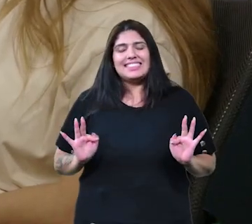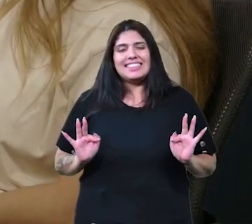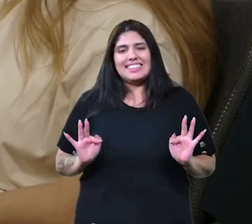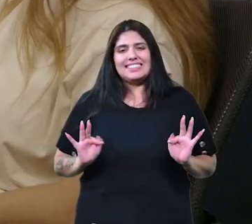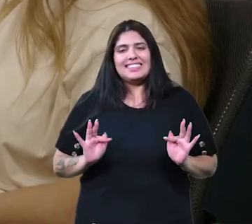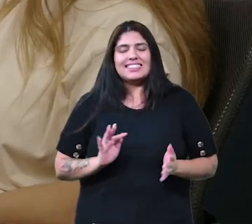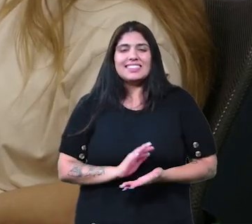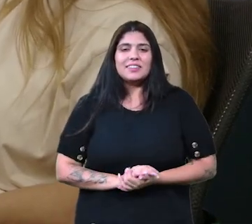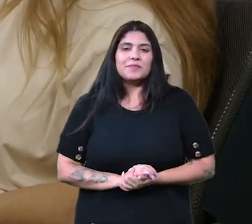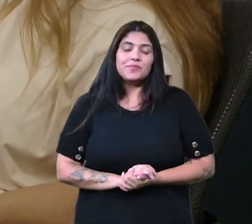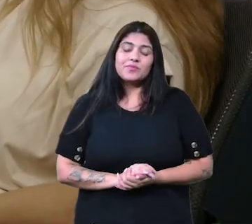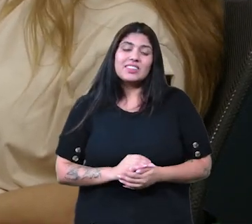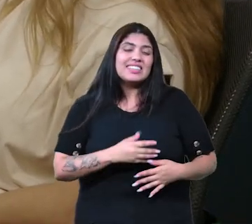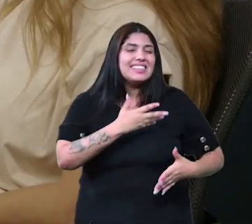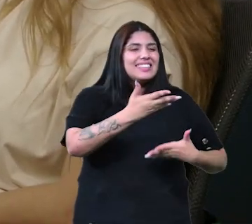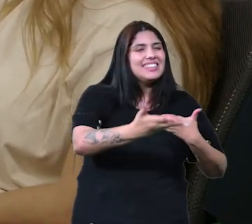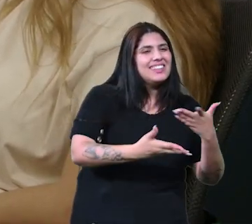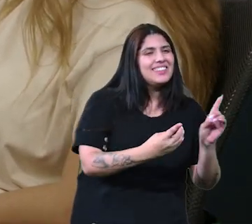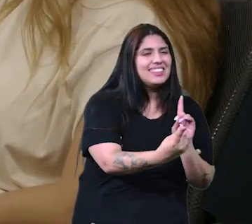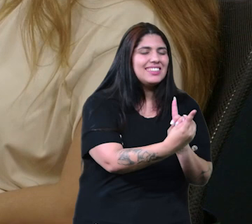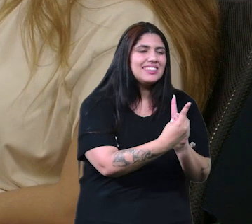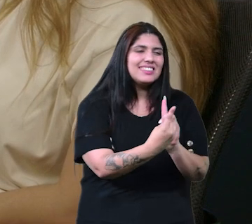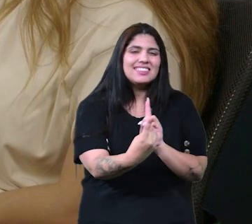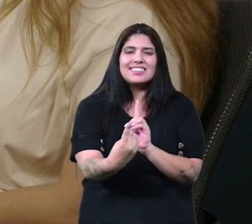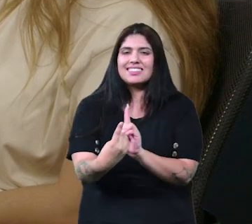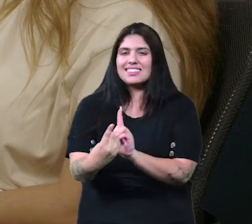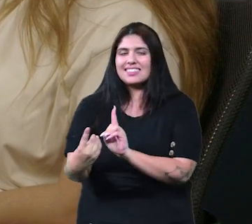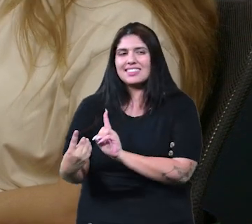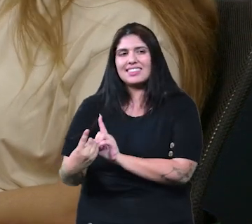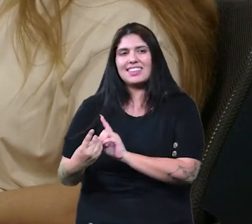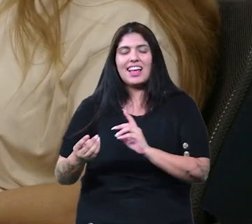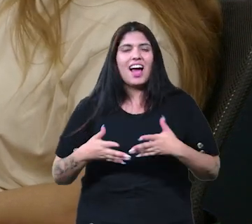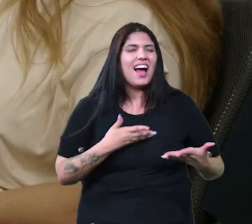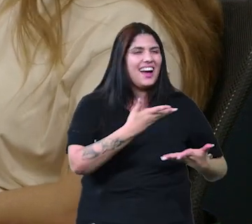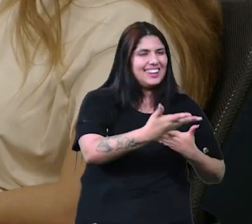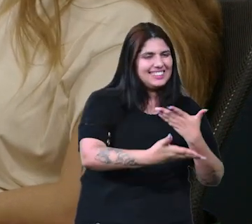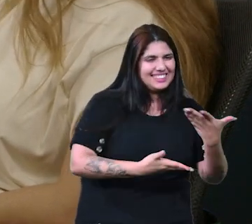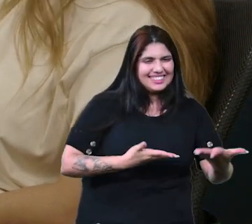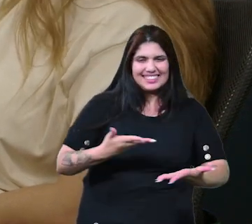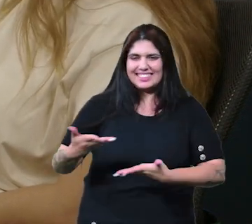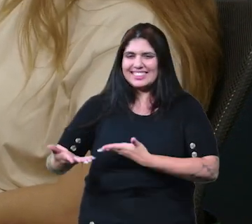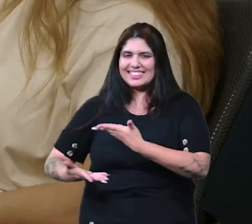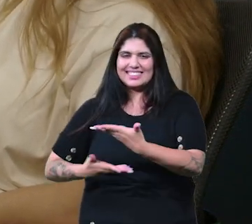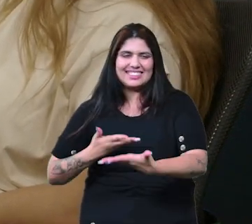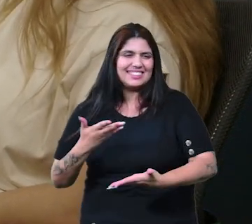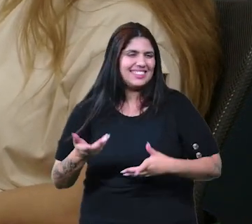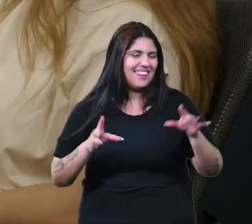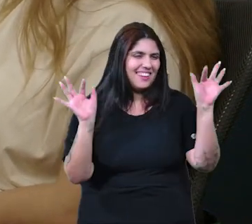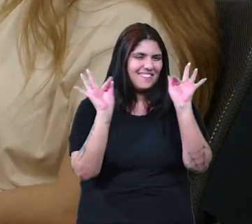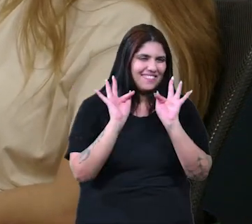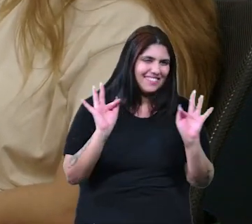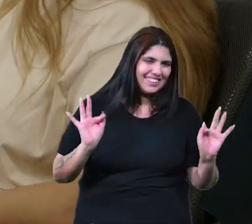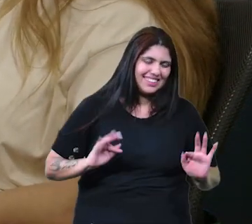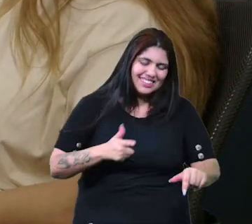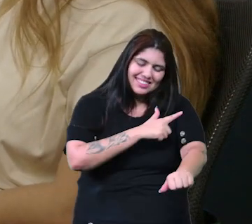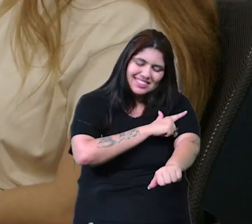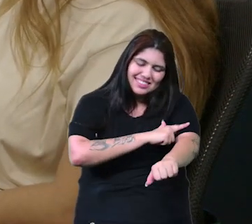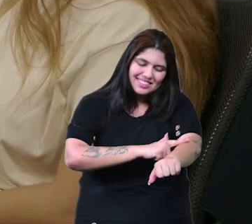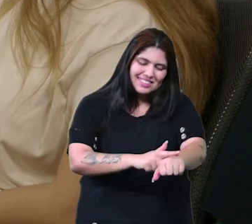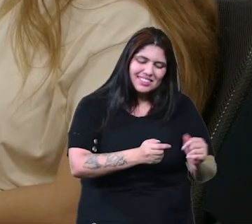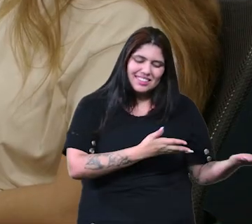está, servindo pessoas, gerando ali experiências encantadoras, porque a hospitalidade está muito